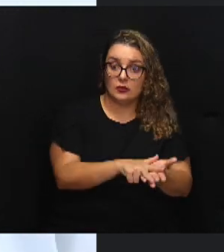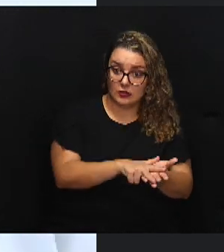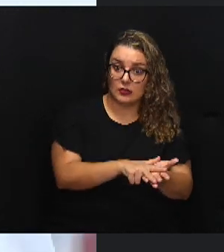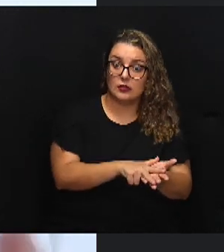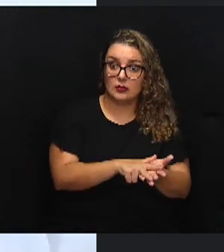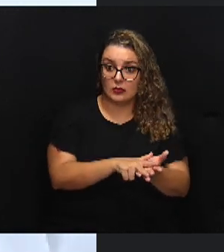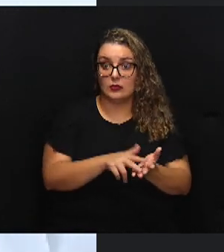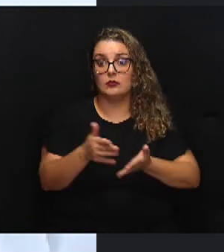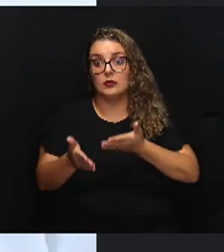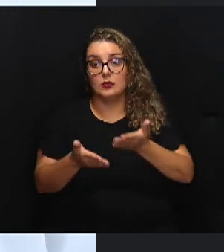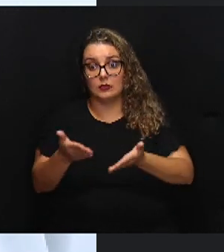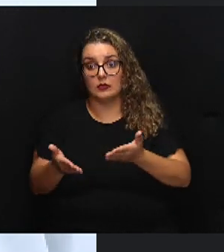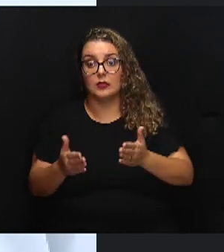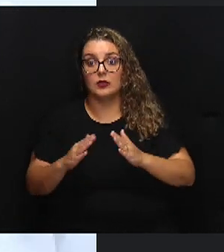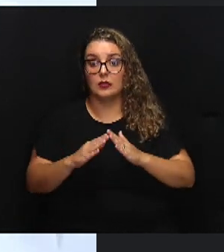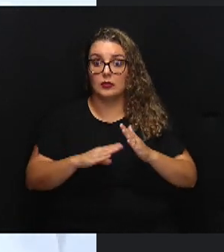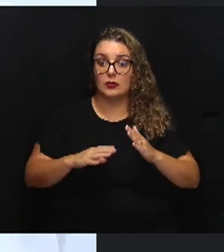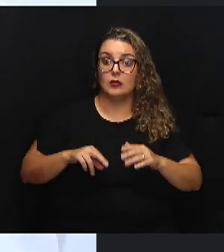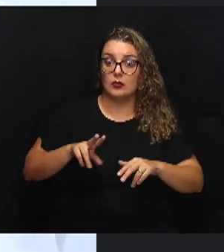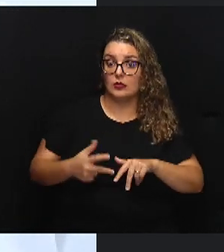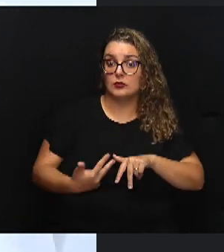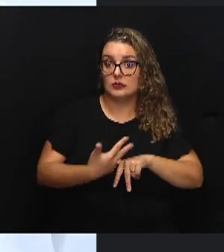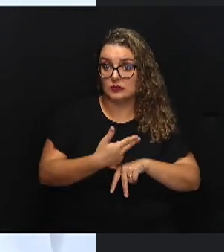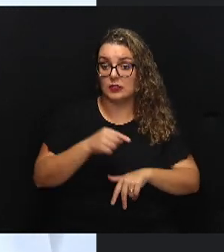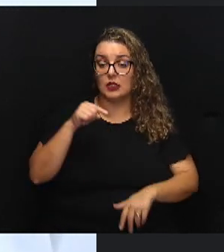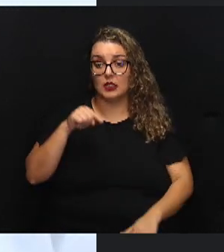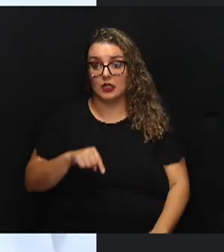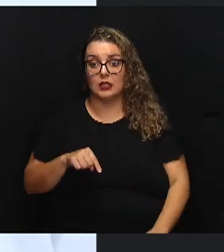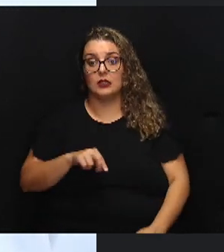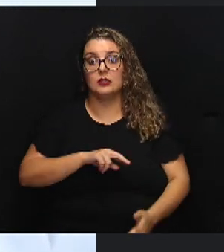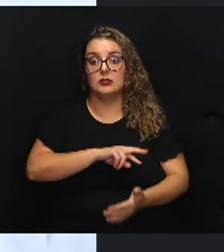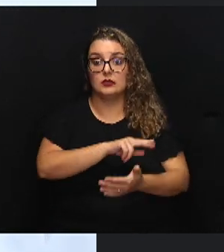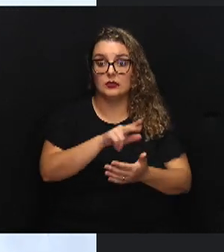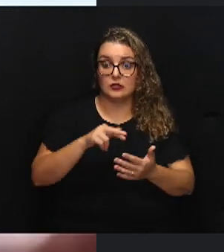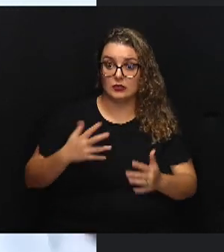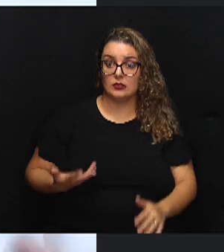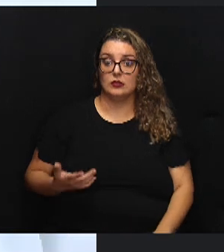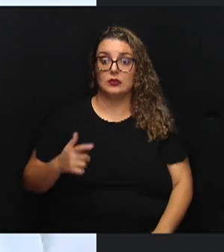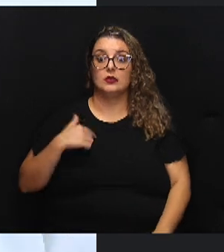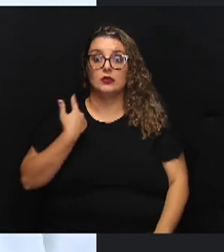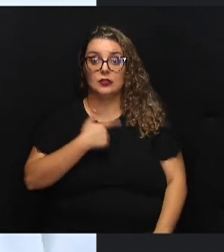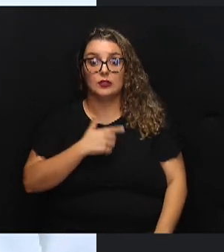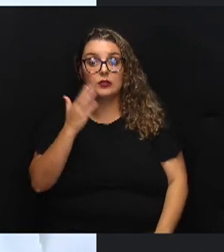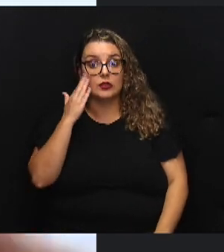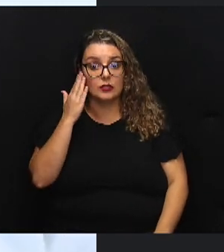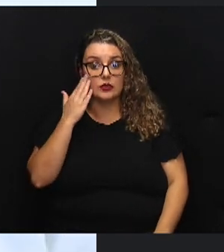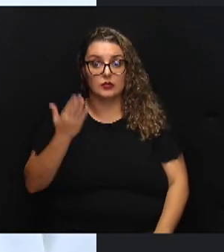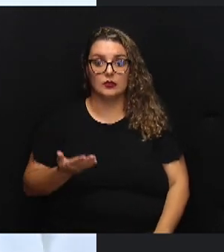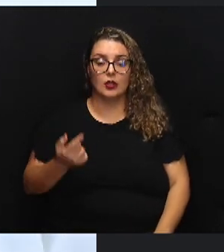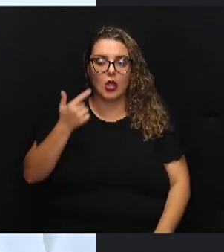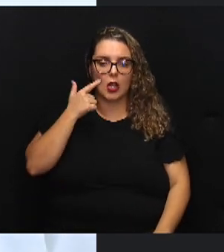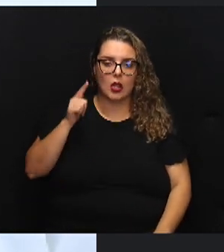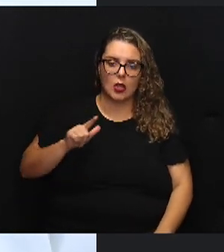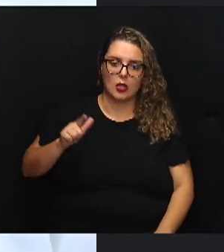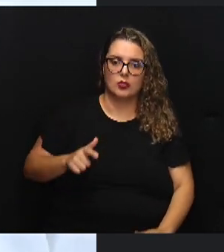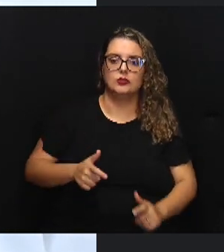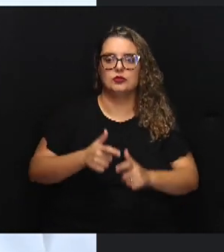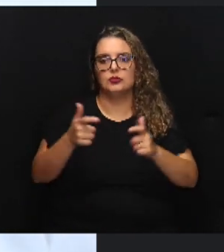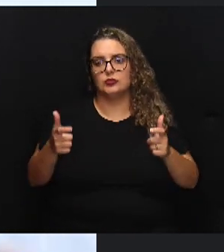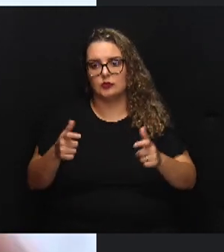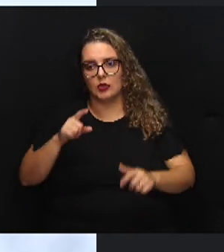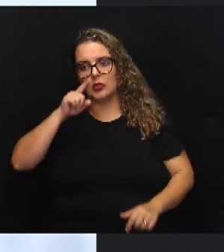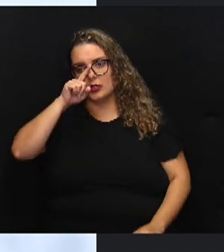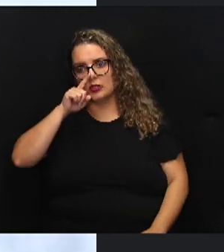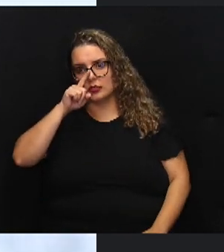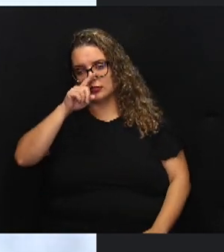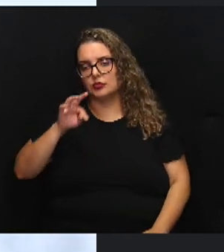para um tratamento clínico ou cirúrgico. Essas são situações que nós entendemos como óbvias de maior risco de trombose,